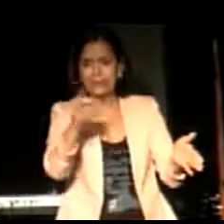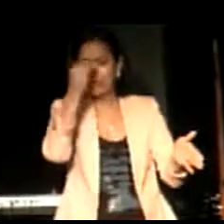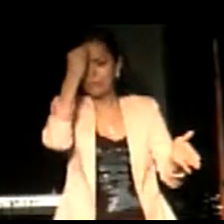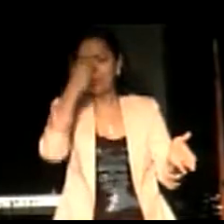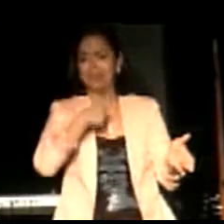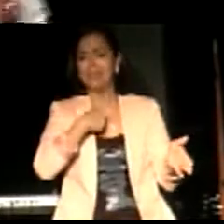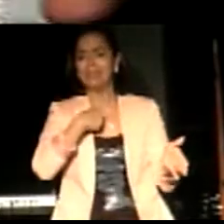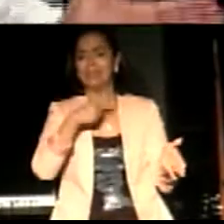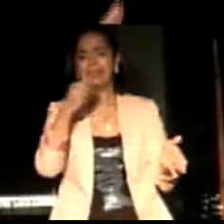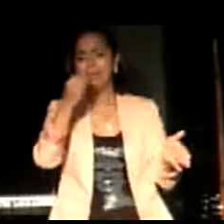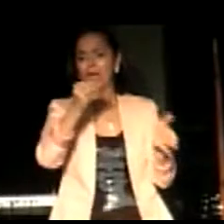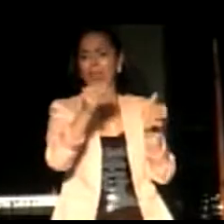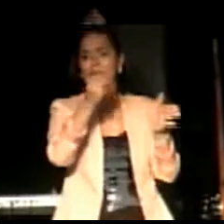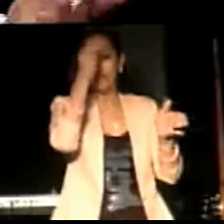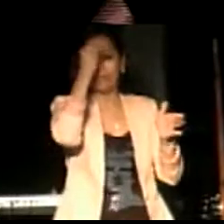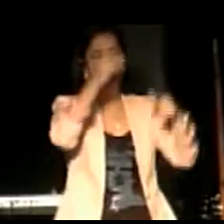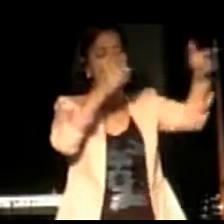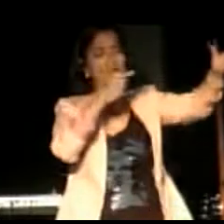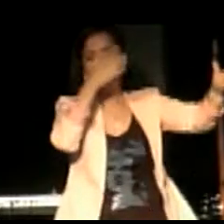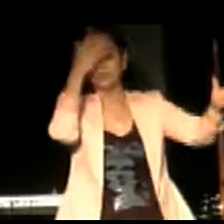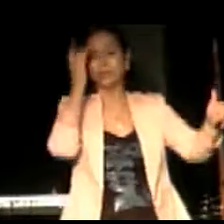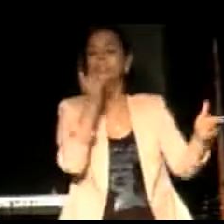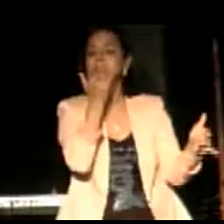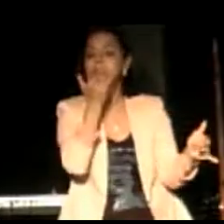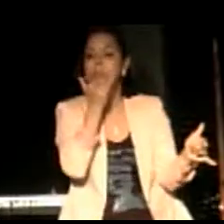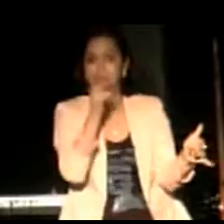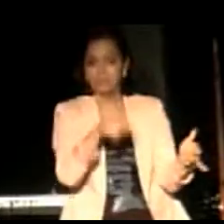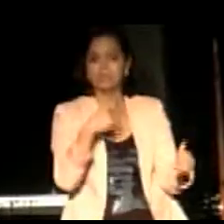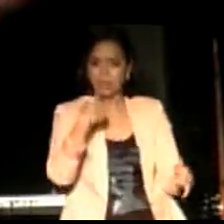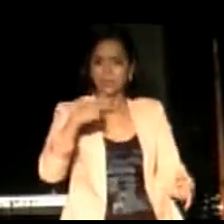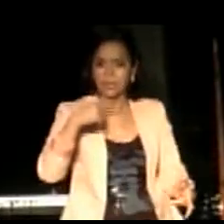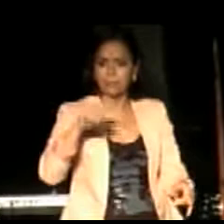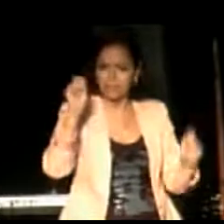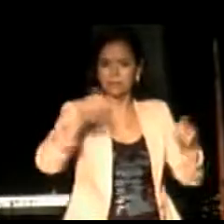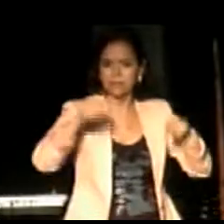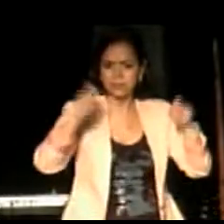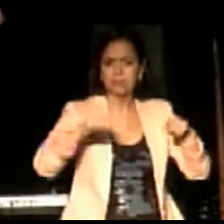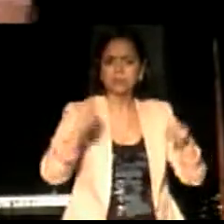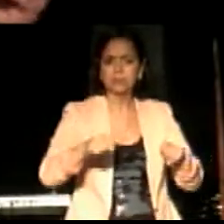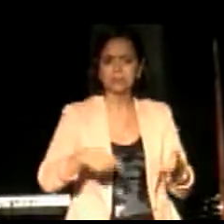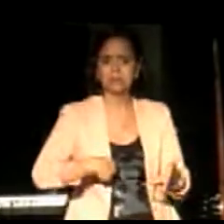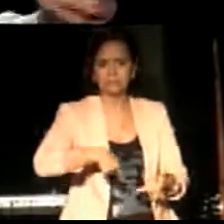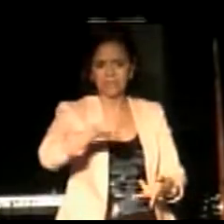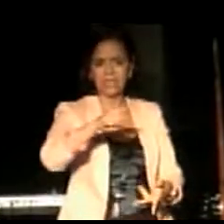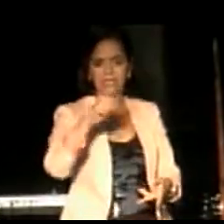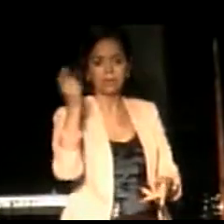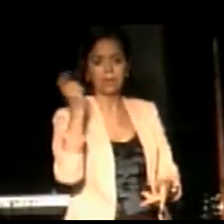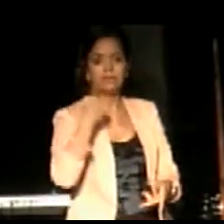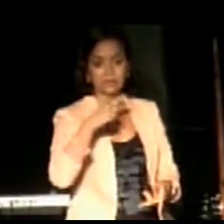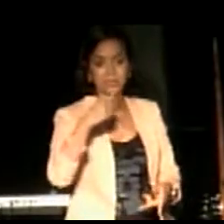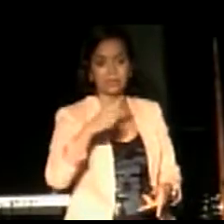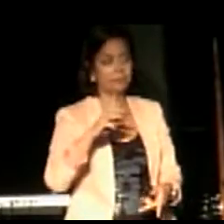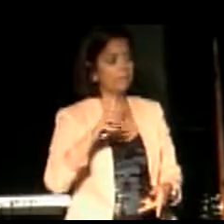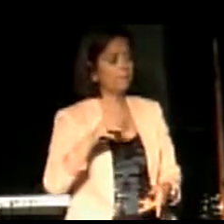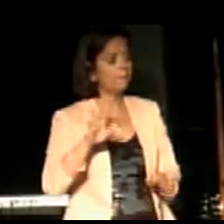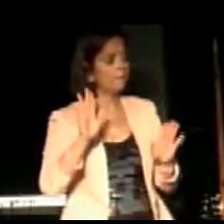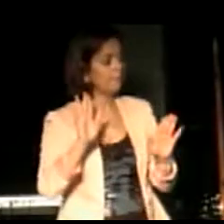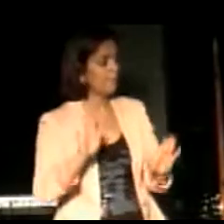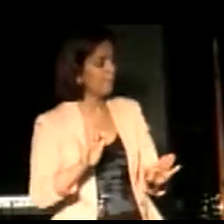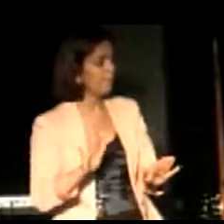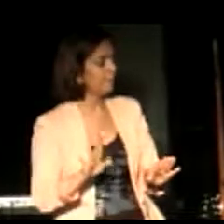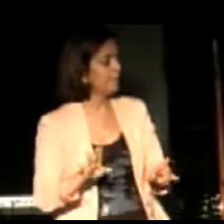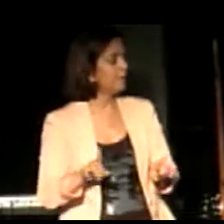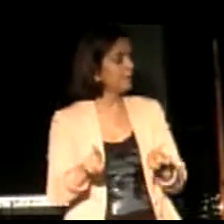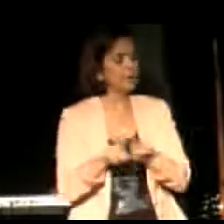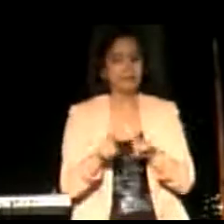Porque você é manso, então você não vai? Claro que vai, não é isso. Mas diz respeito quando o foco é o reino. Quando